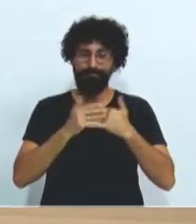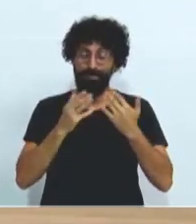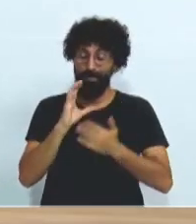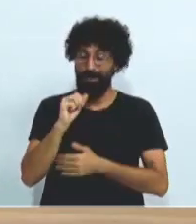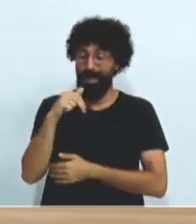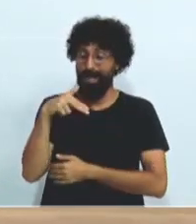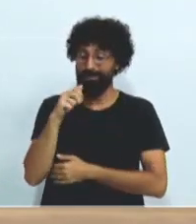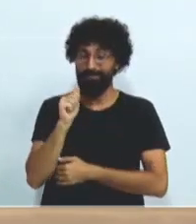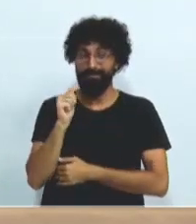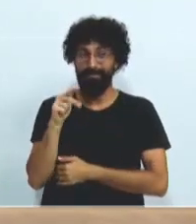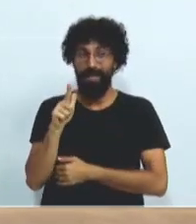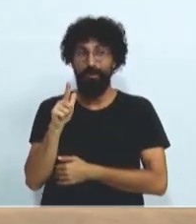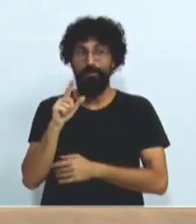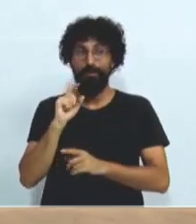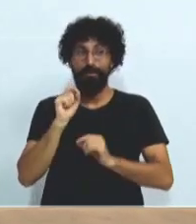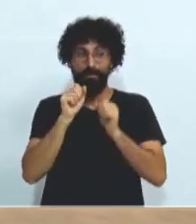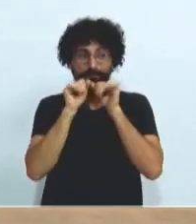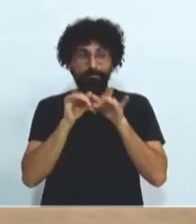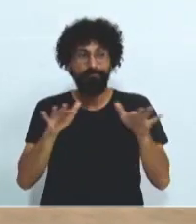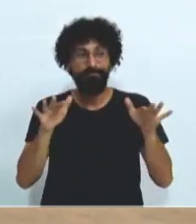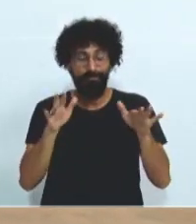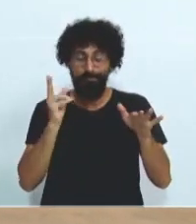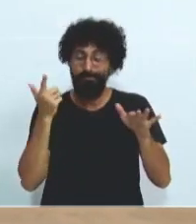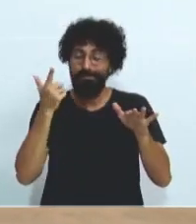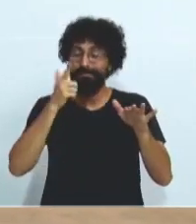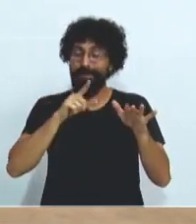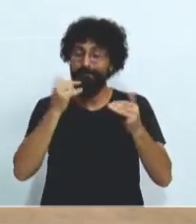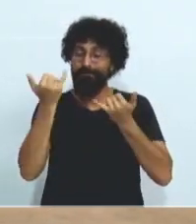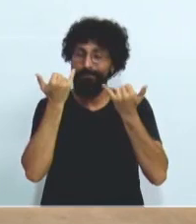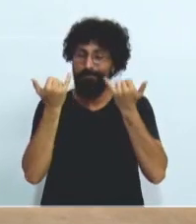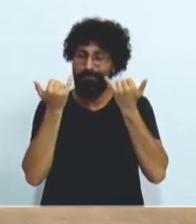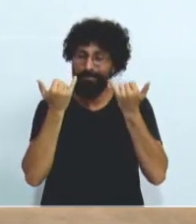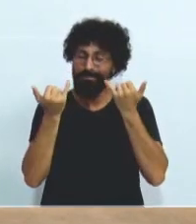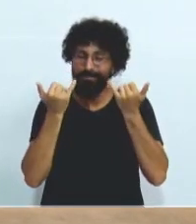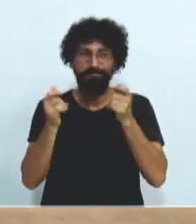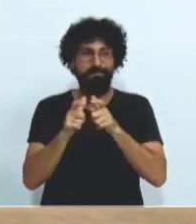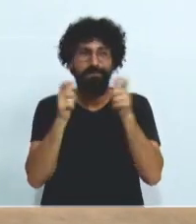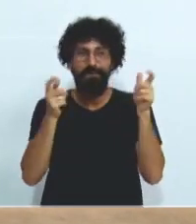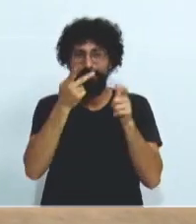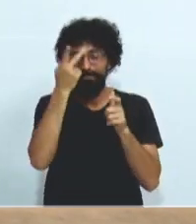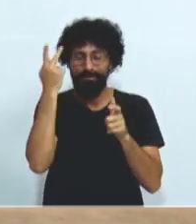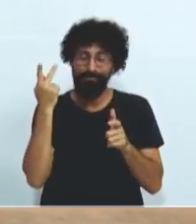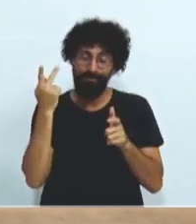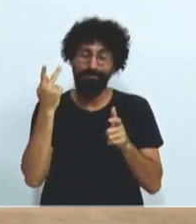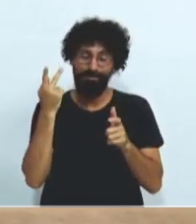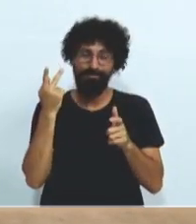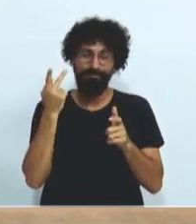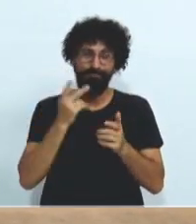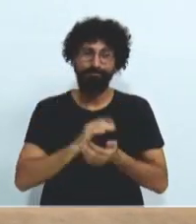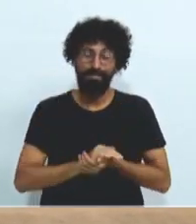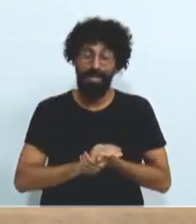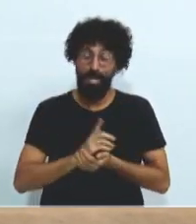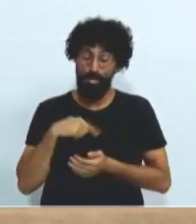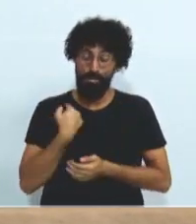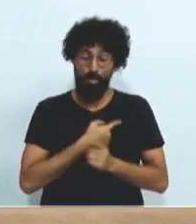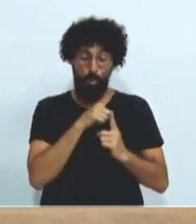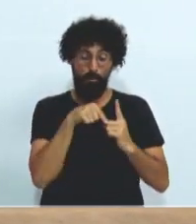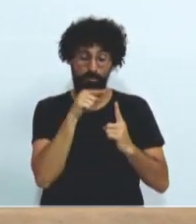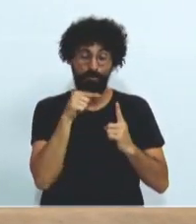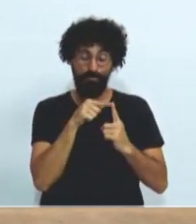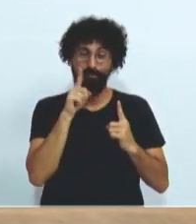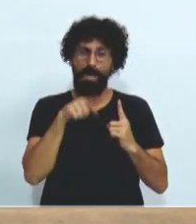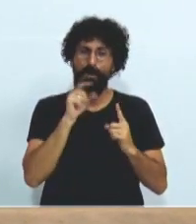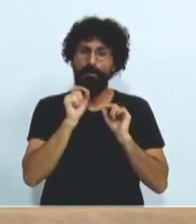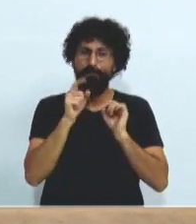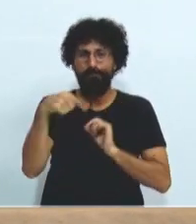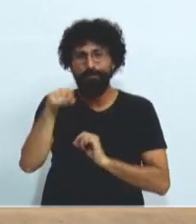a levar a informação ao maior número possível de pessoas, né? Tudo isso é o nosso, esse é o nosso objetivo, afinal, deixar você